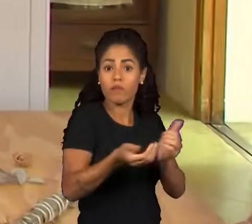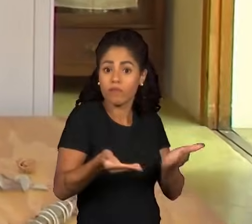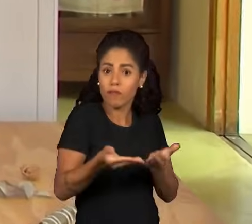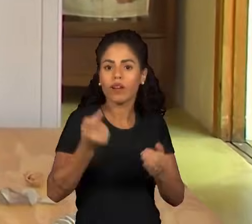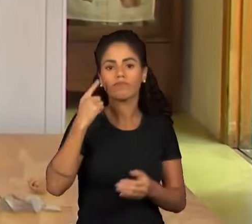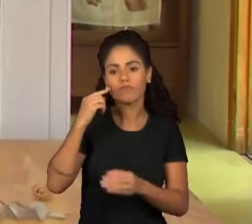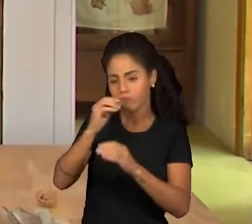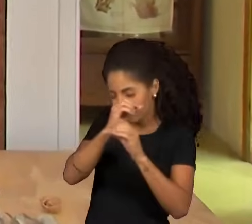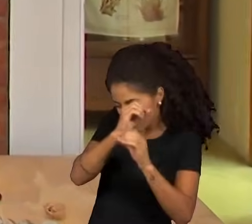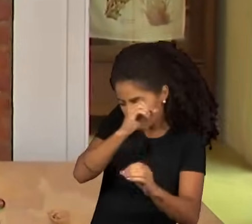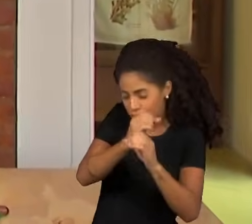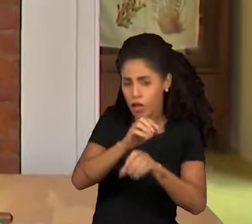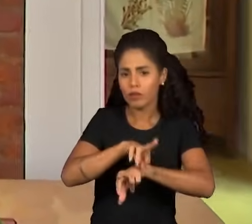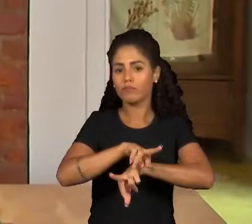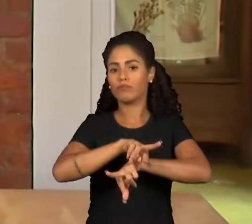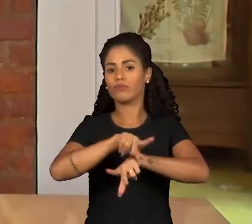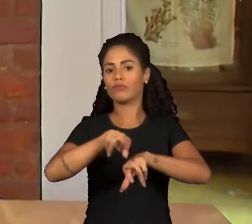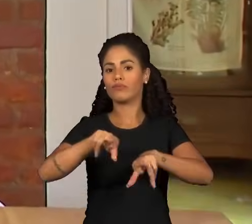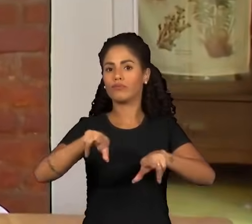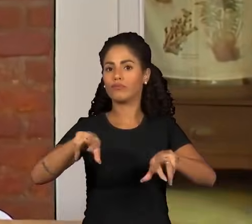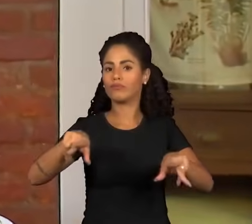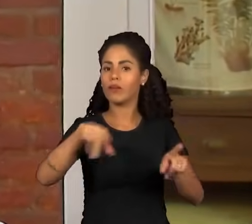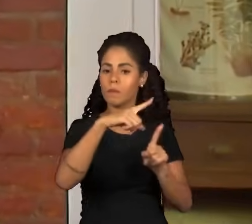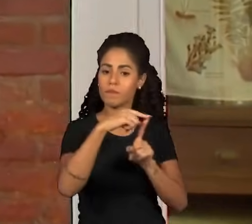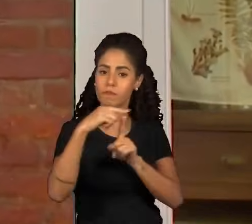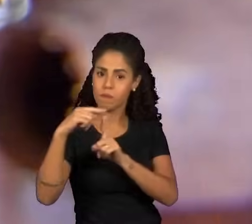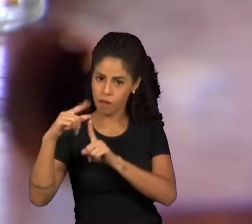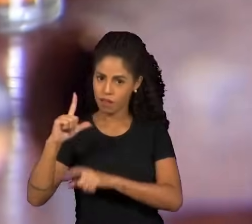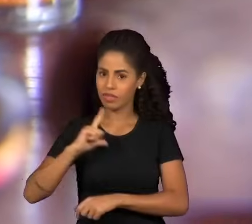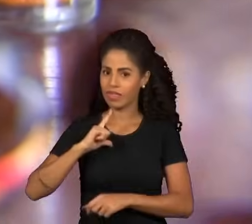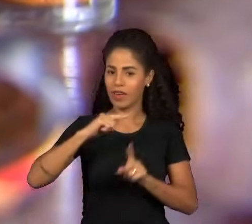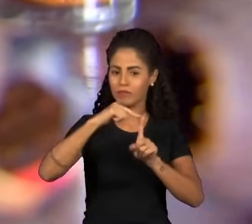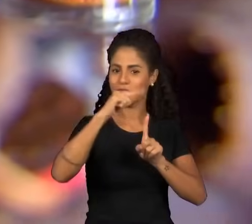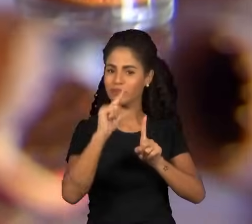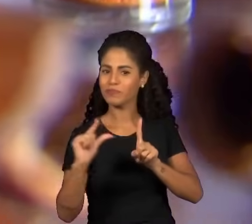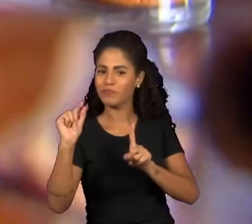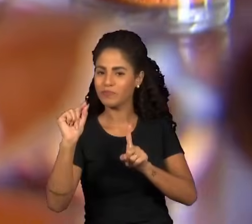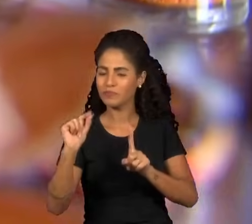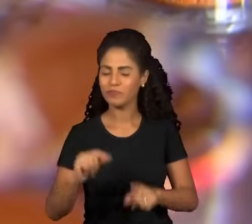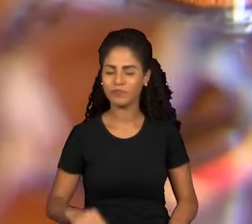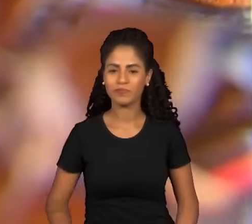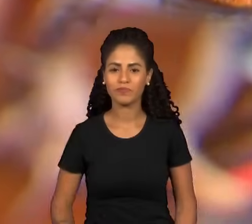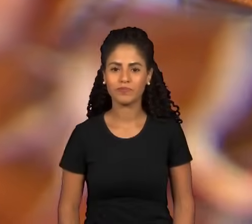biólogo apresenta a diversidade de formas do mundo vegetal.